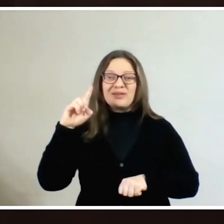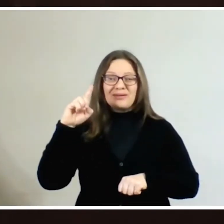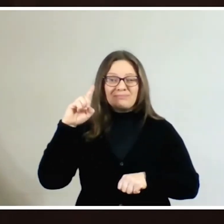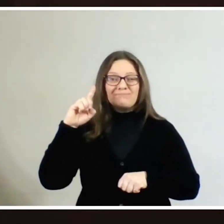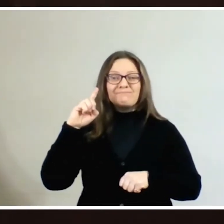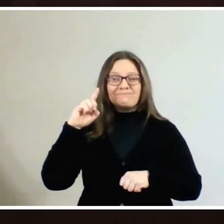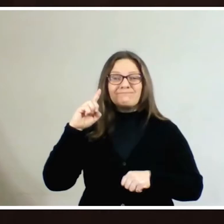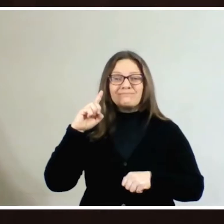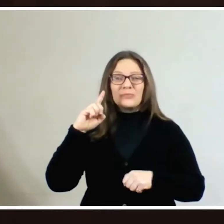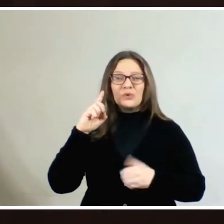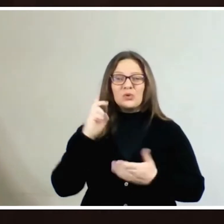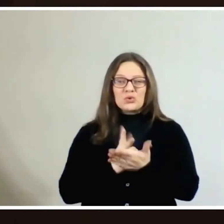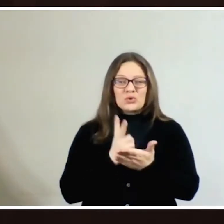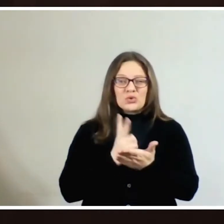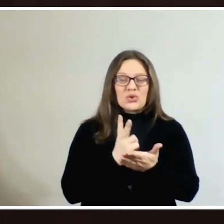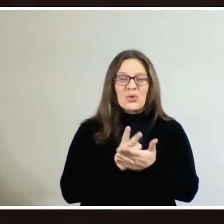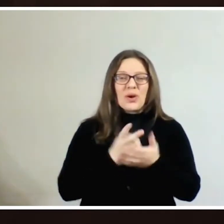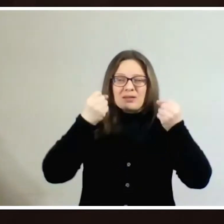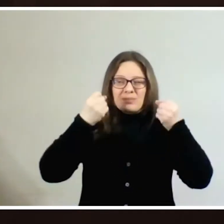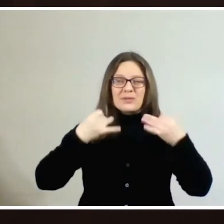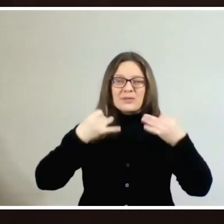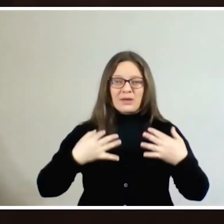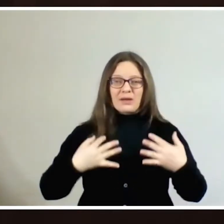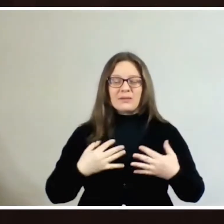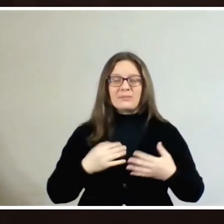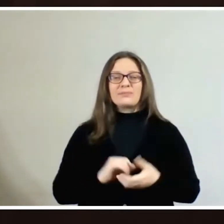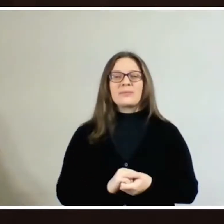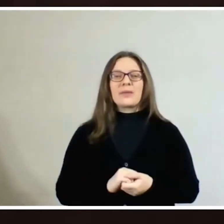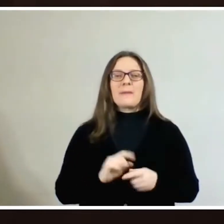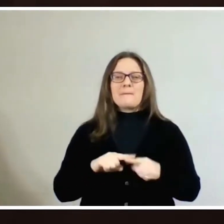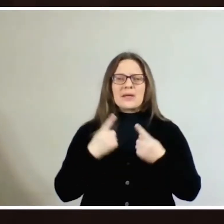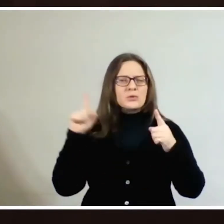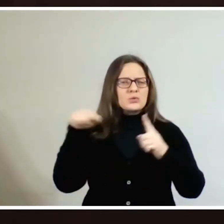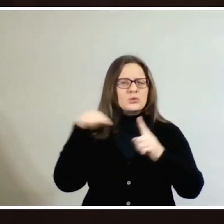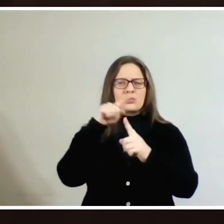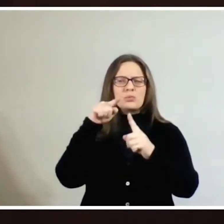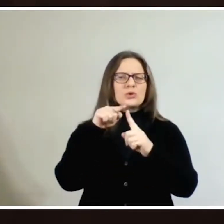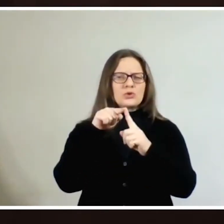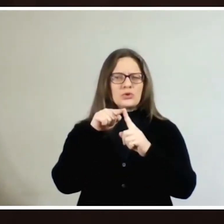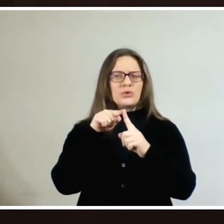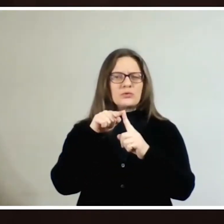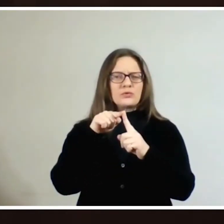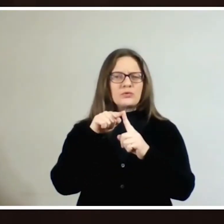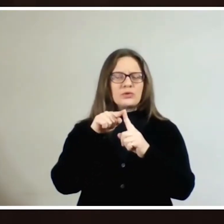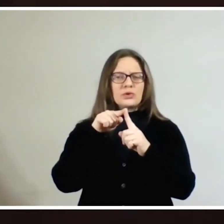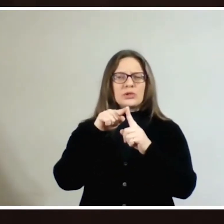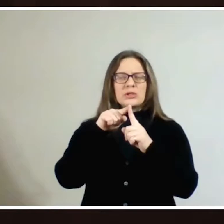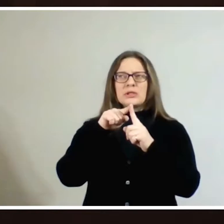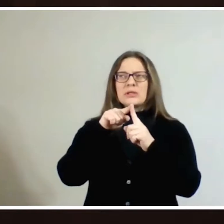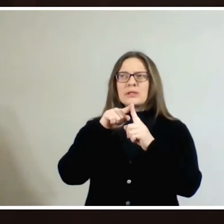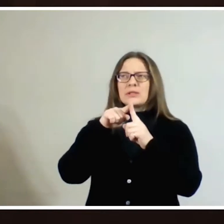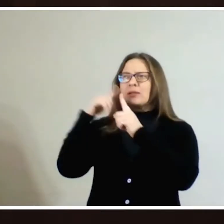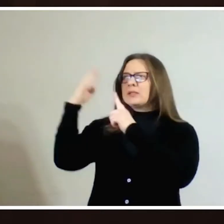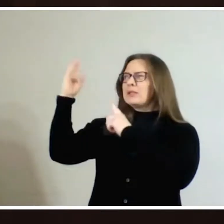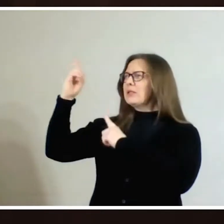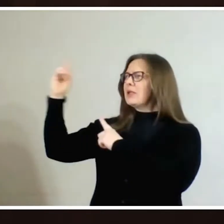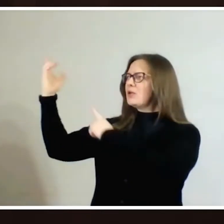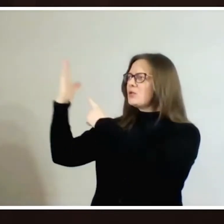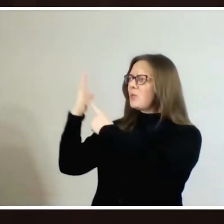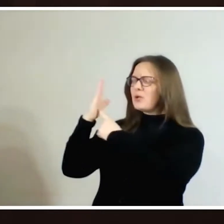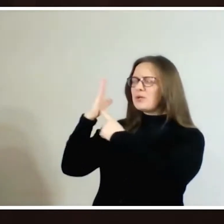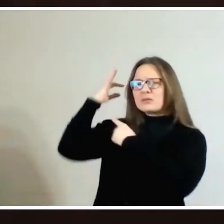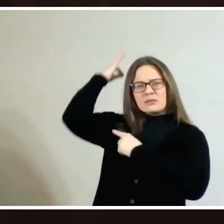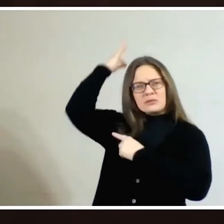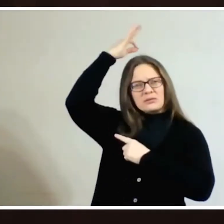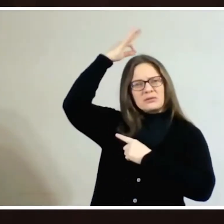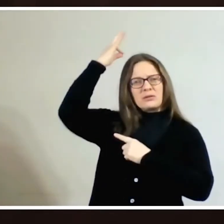vocês a nossa intenção, que o Espírito tem nos levado para entrar no livro de Apocalipse,